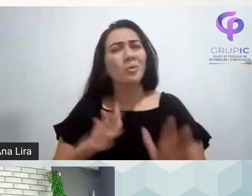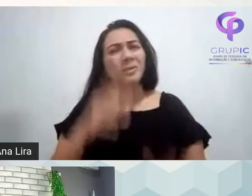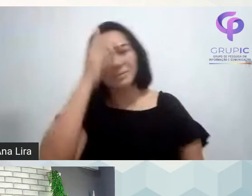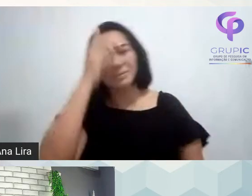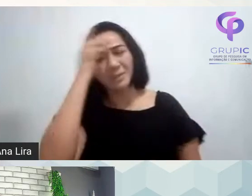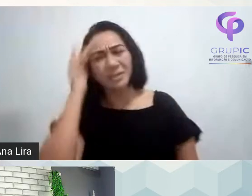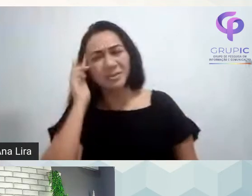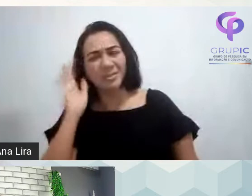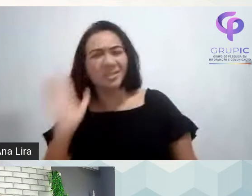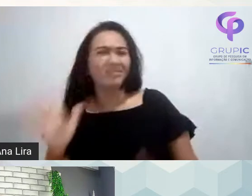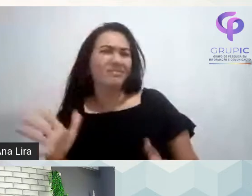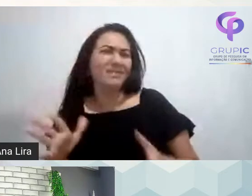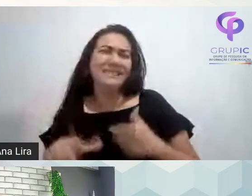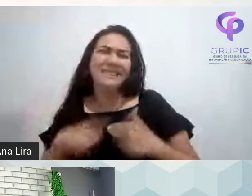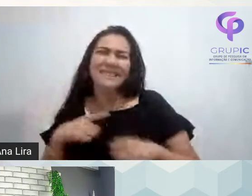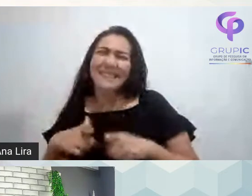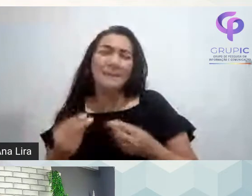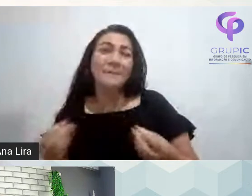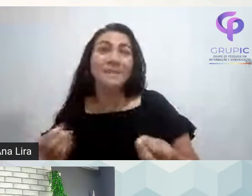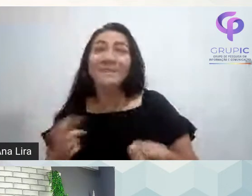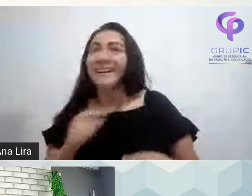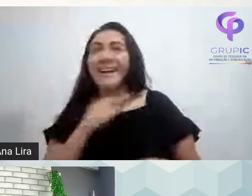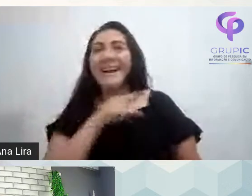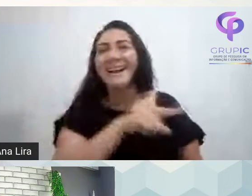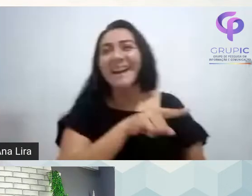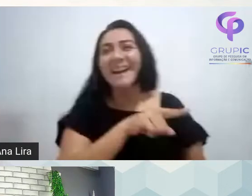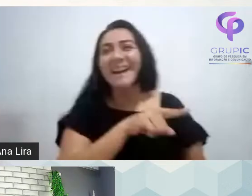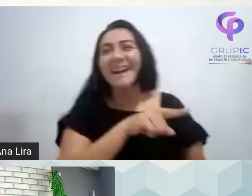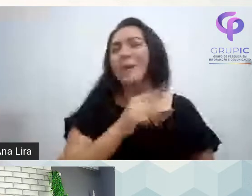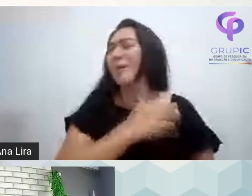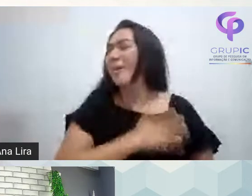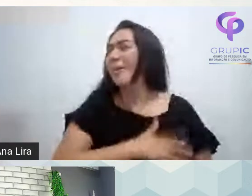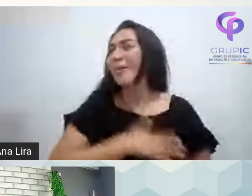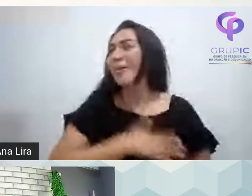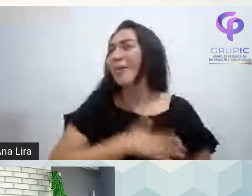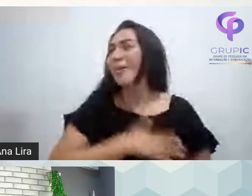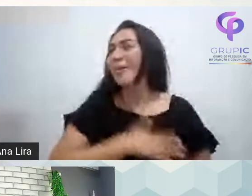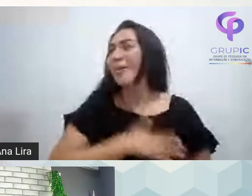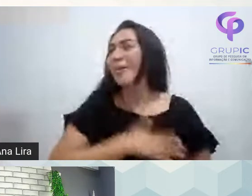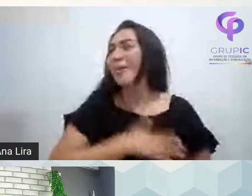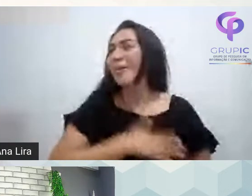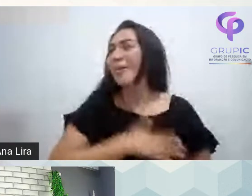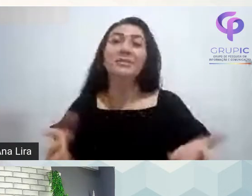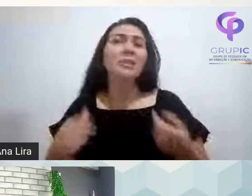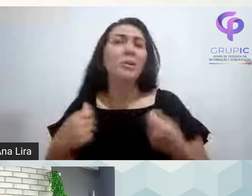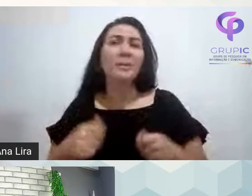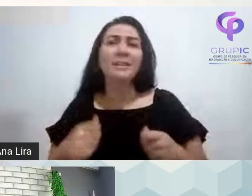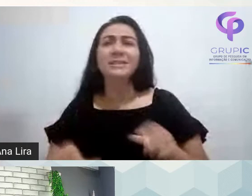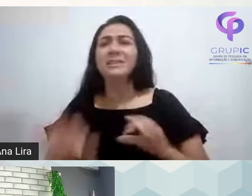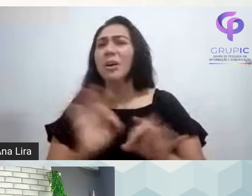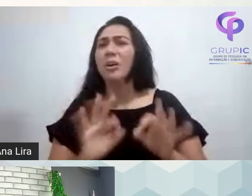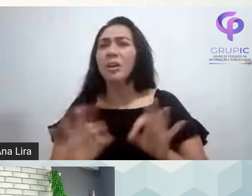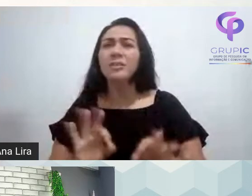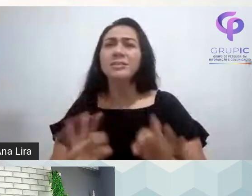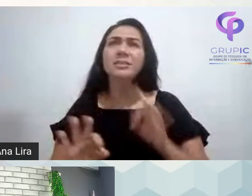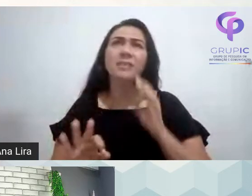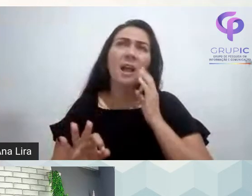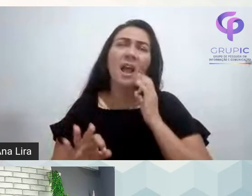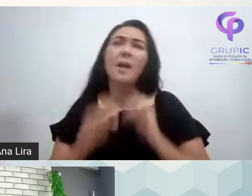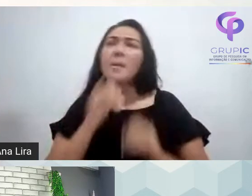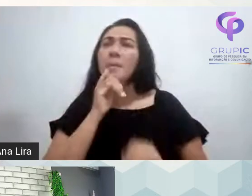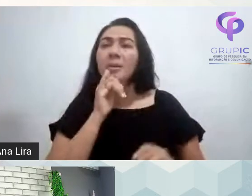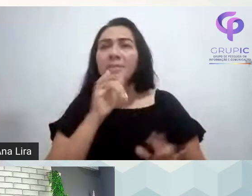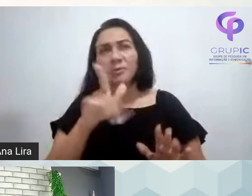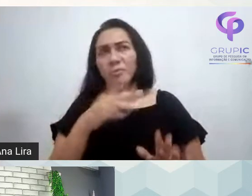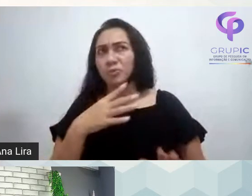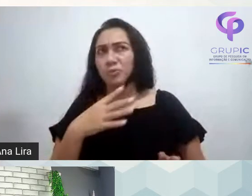organizacional. É algo para você realmente se organizar. Então, se você lê a lei, precisa das documentações X primeiro. Então eu vou lá e vou ver. Olha, eu